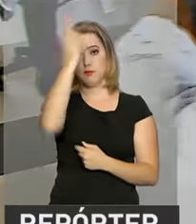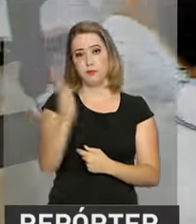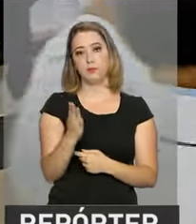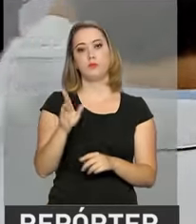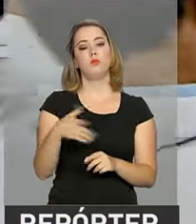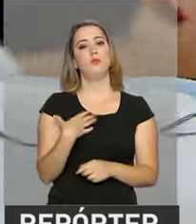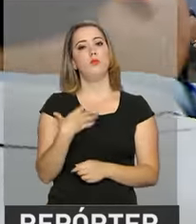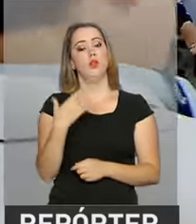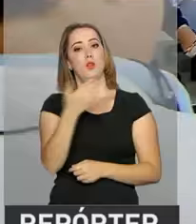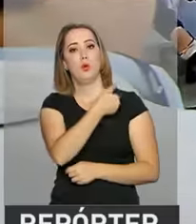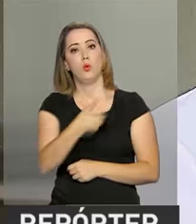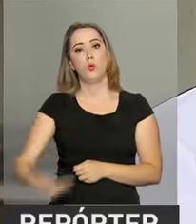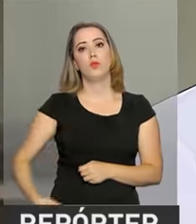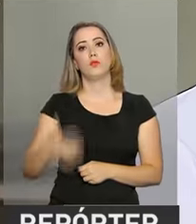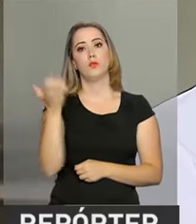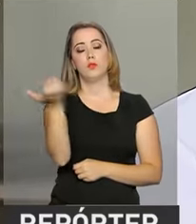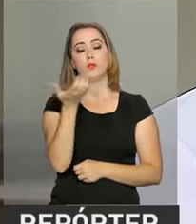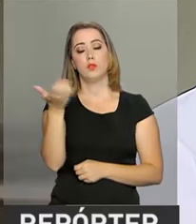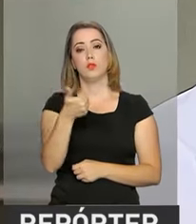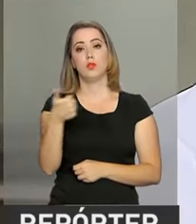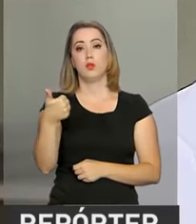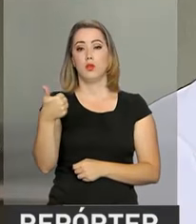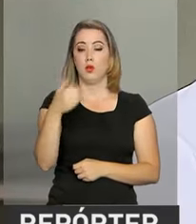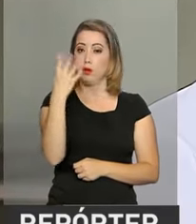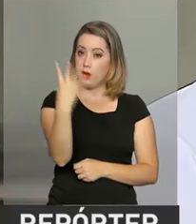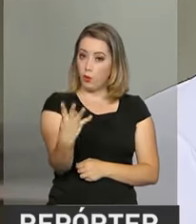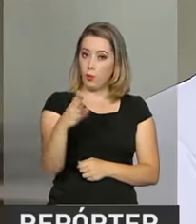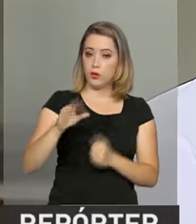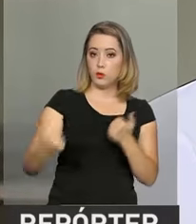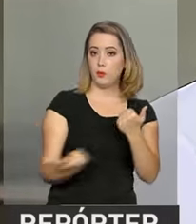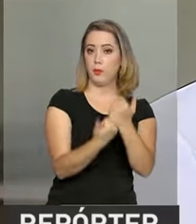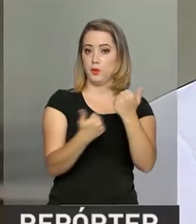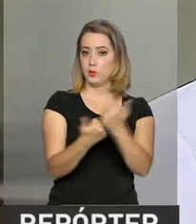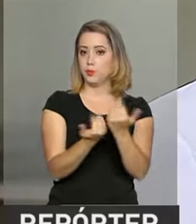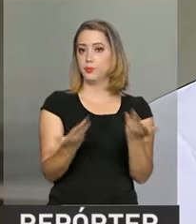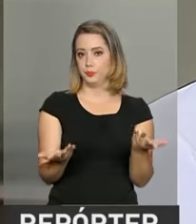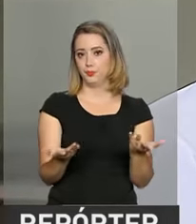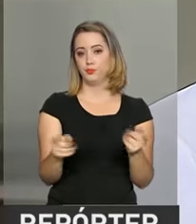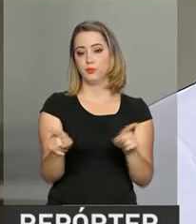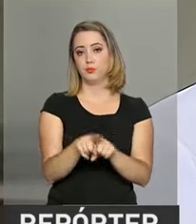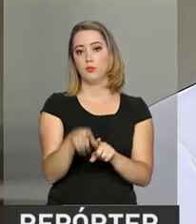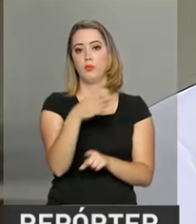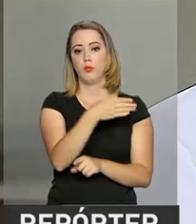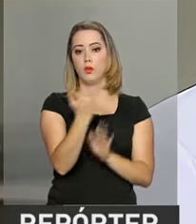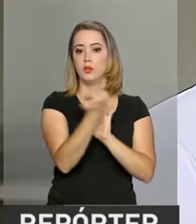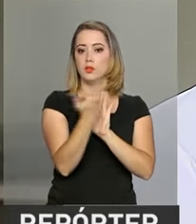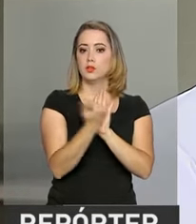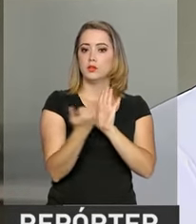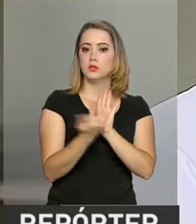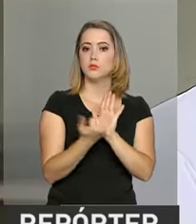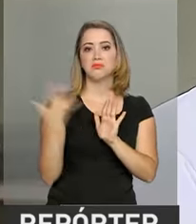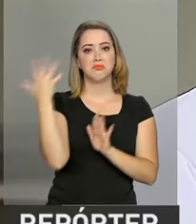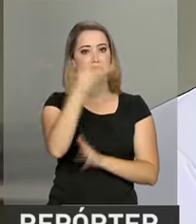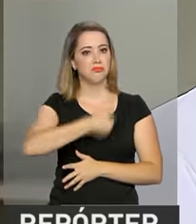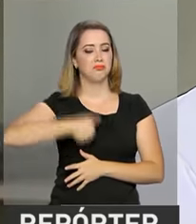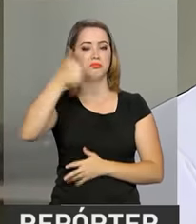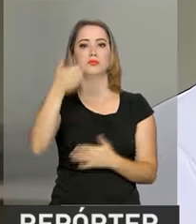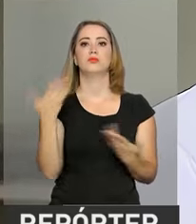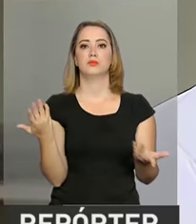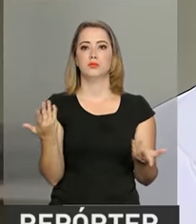substituições em anos é um programa fenomenal PR essa para essa